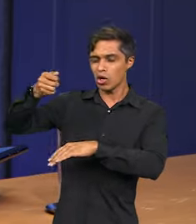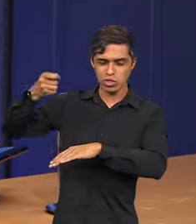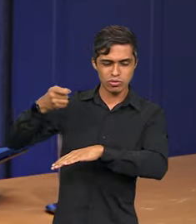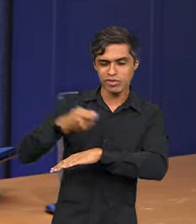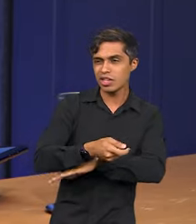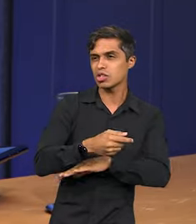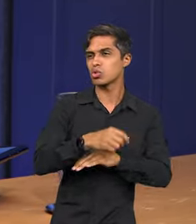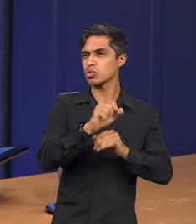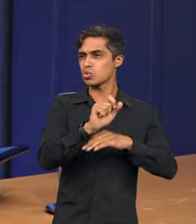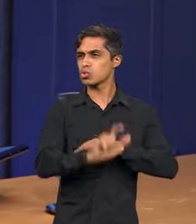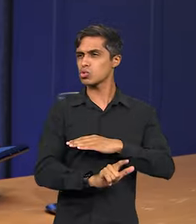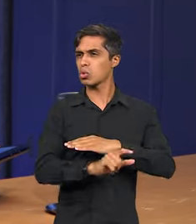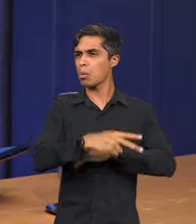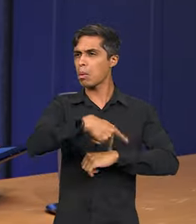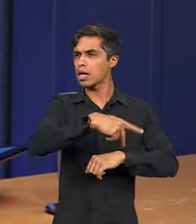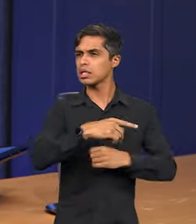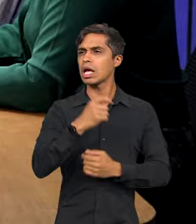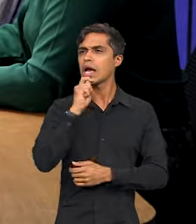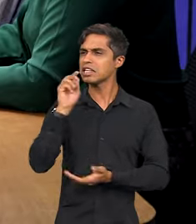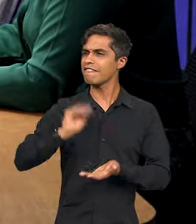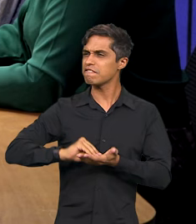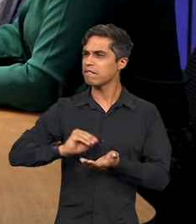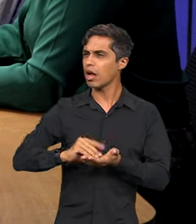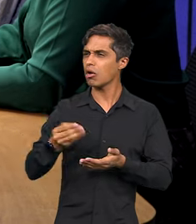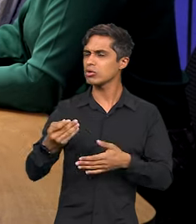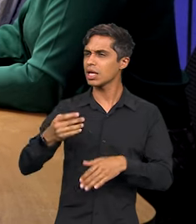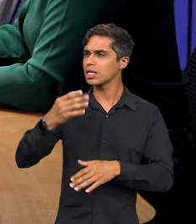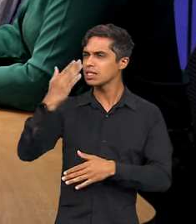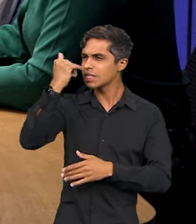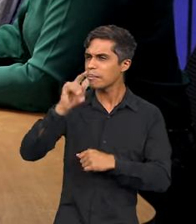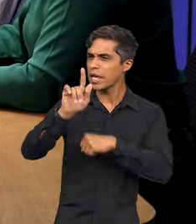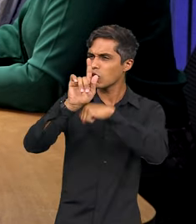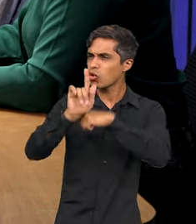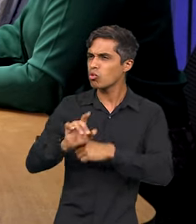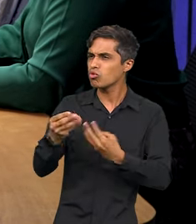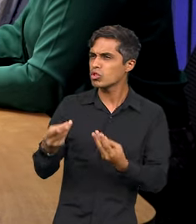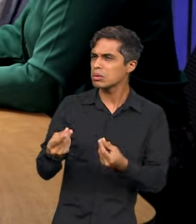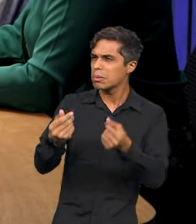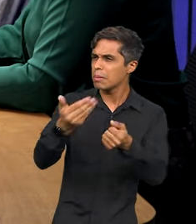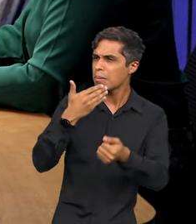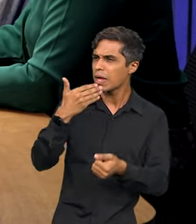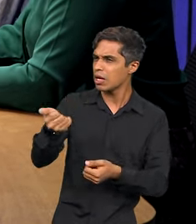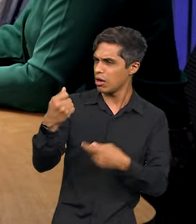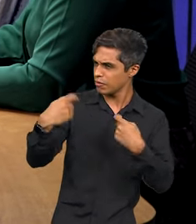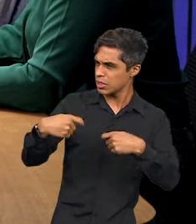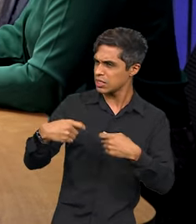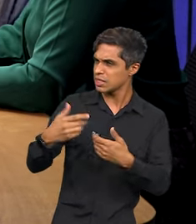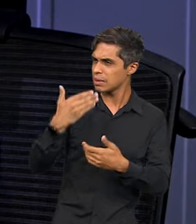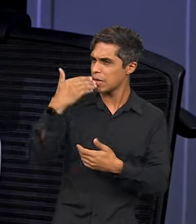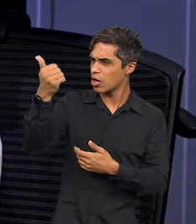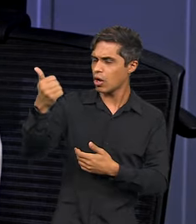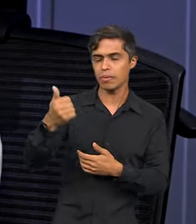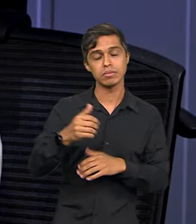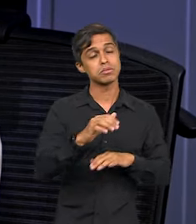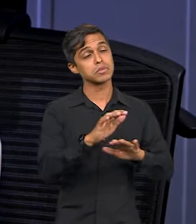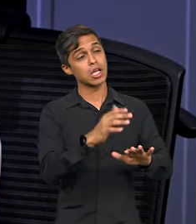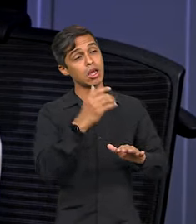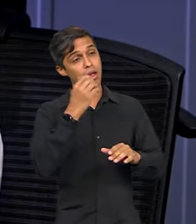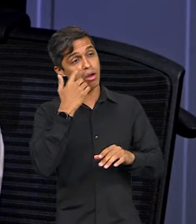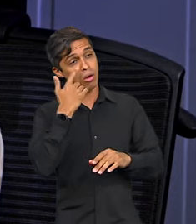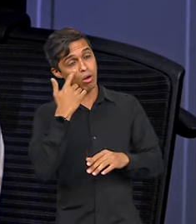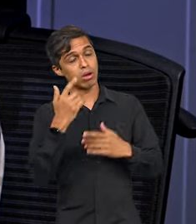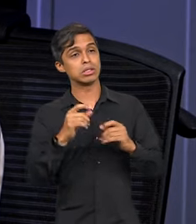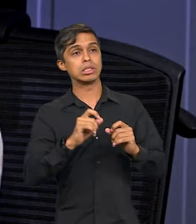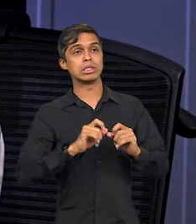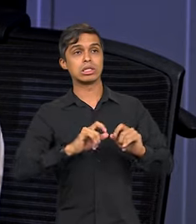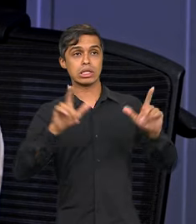países aqui do Sul Global ainda falta isso na governança dos países aqui do Sul Global Olha eu acho que transparência